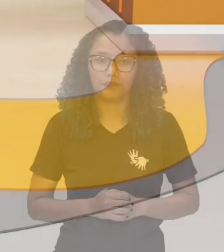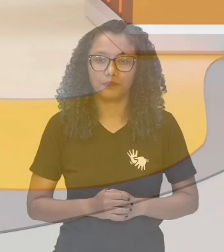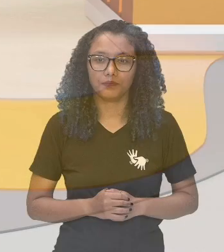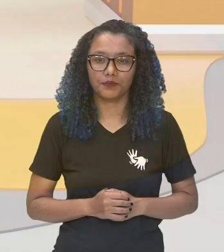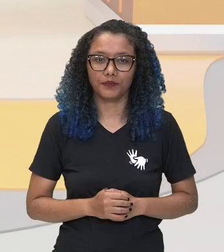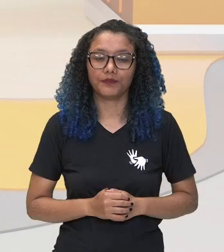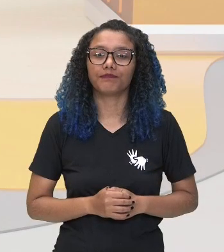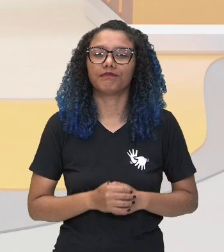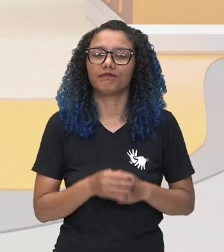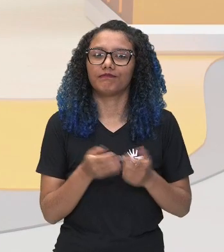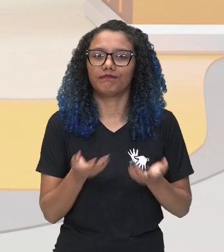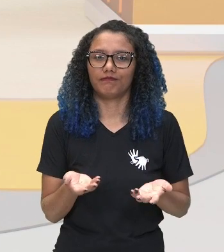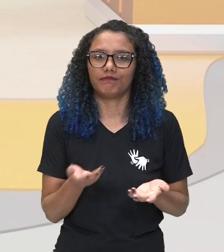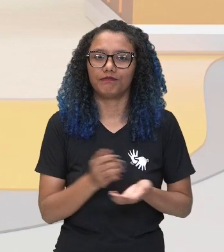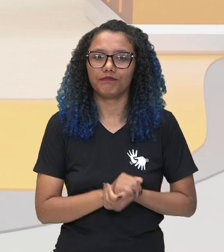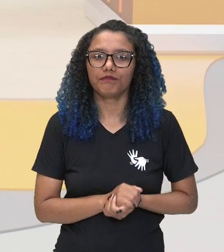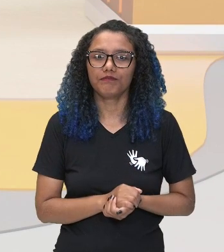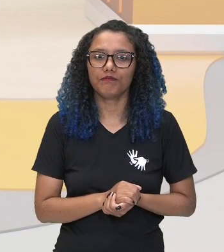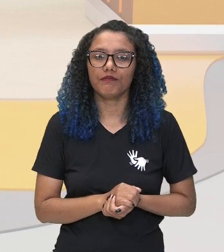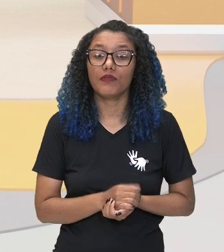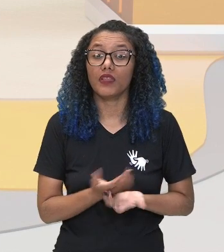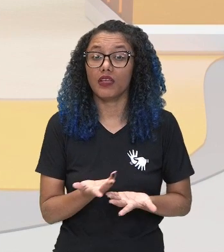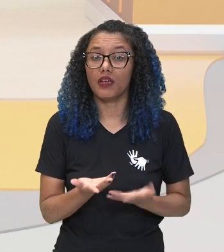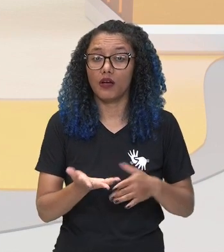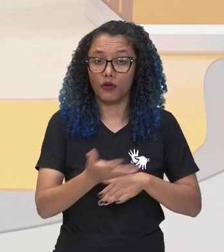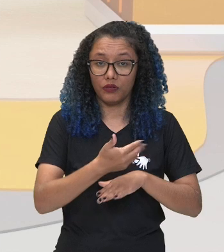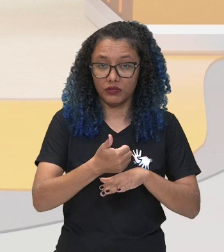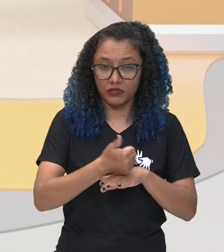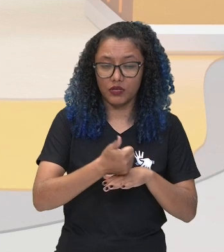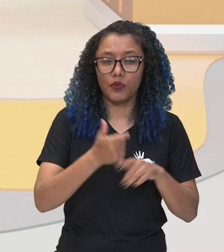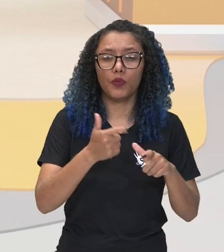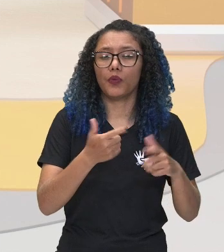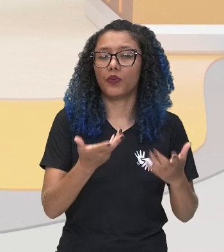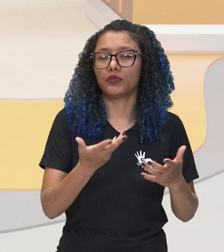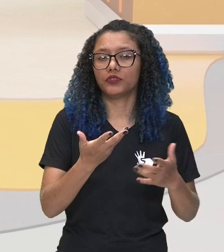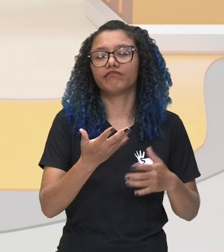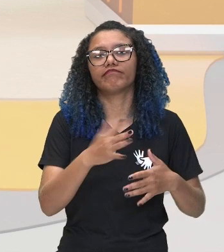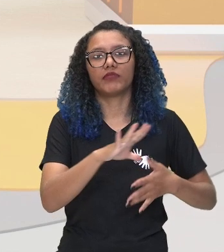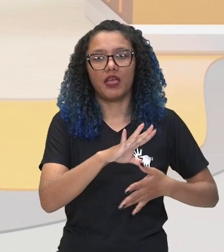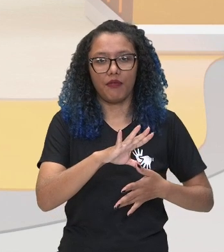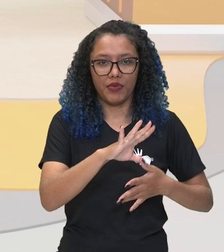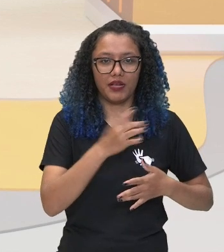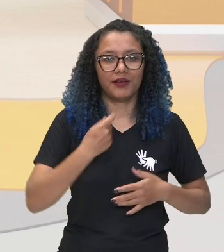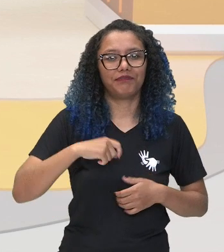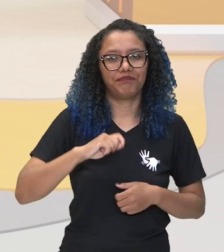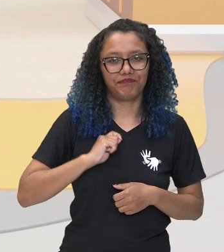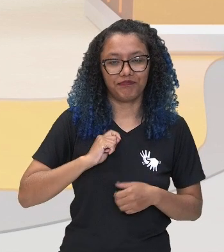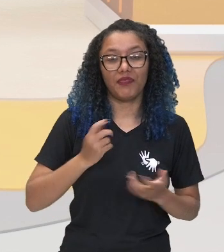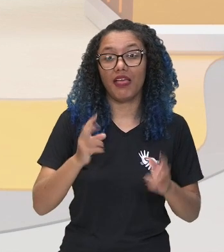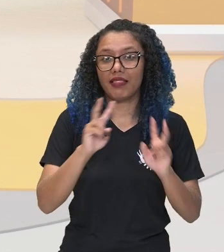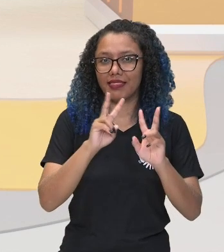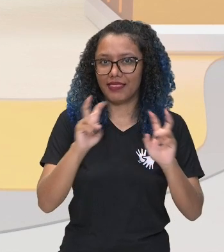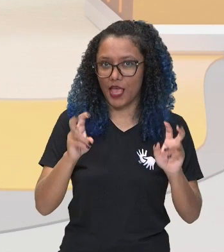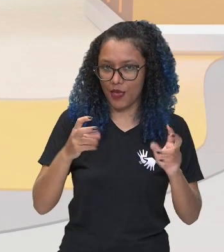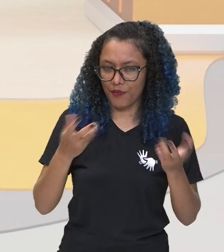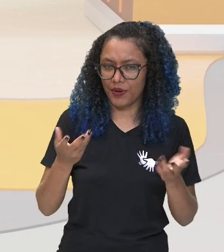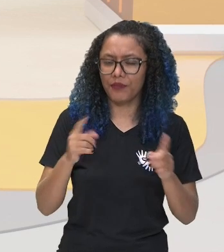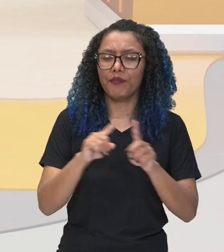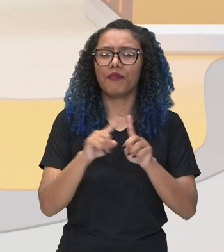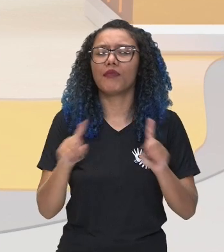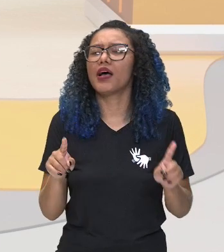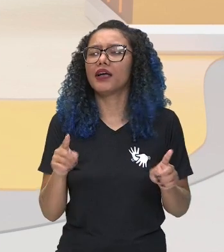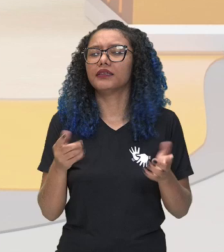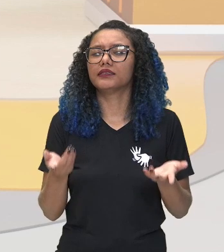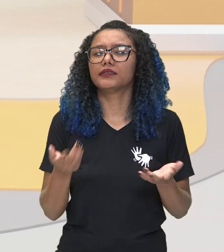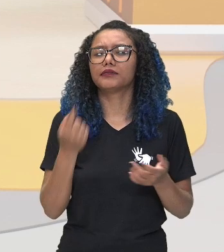Então, queridos, colonização da América Espanhola é o tema desta aula. Mas, professora, que